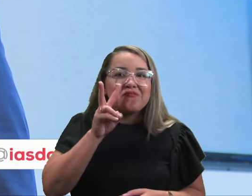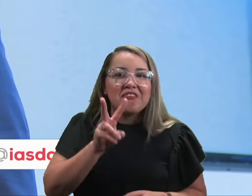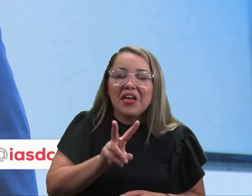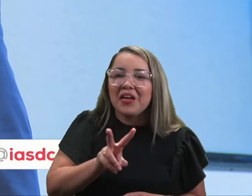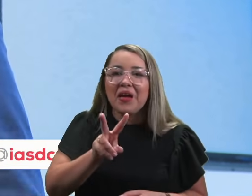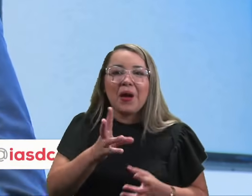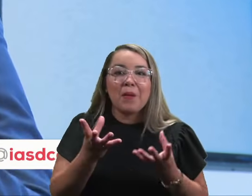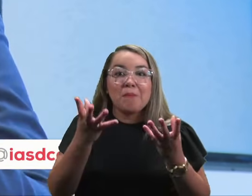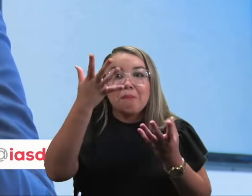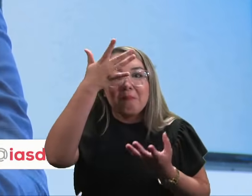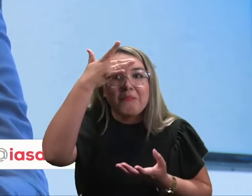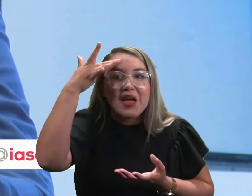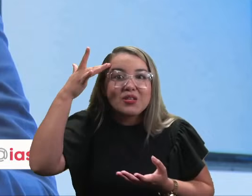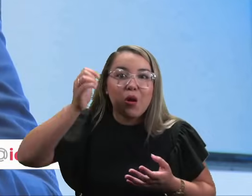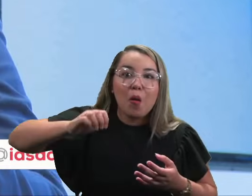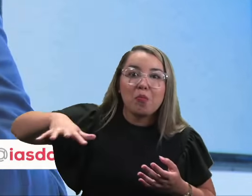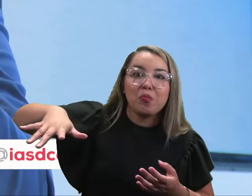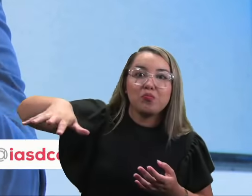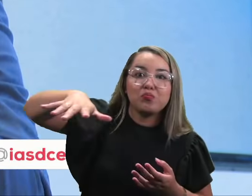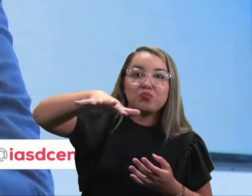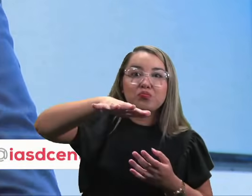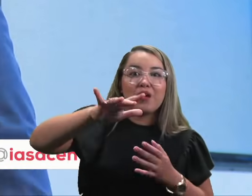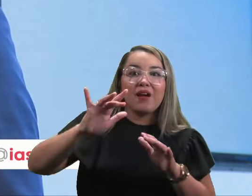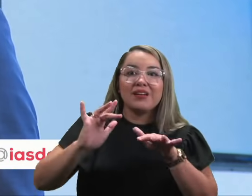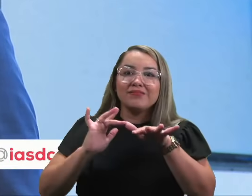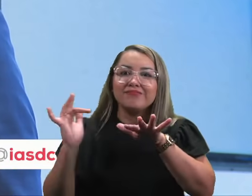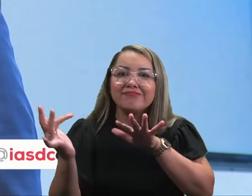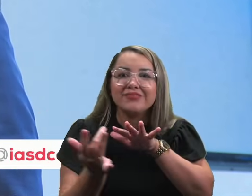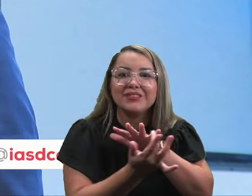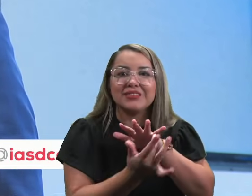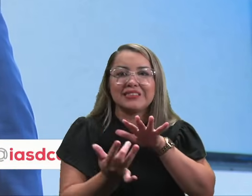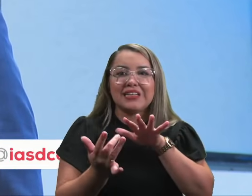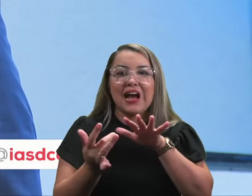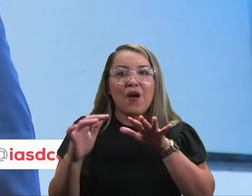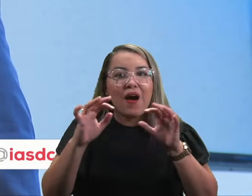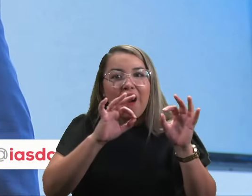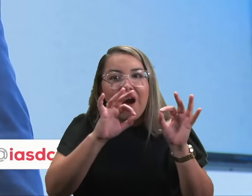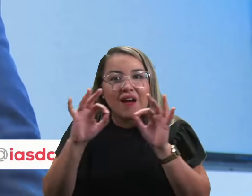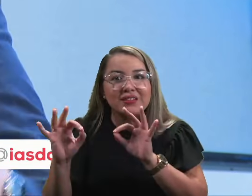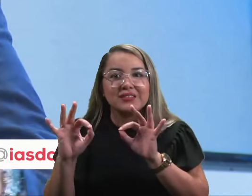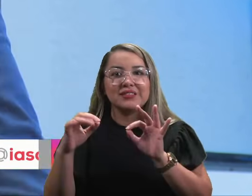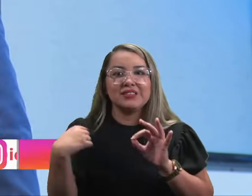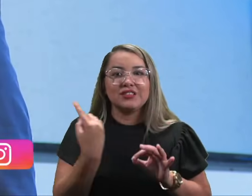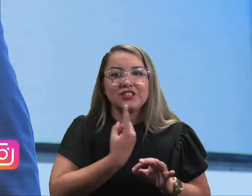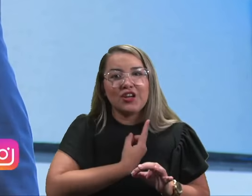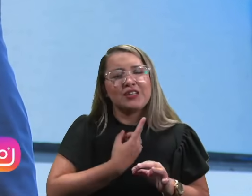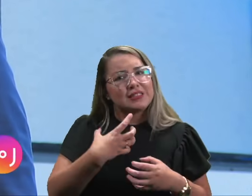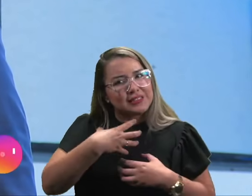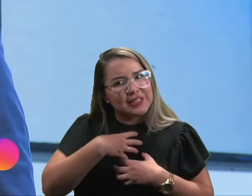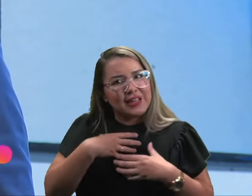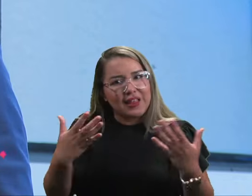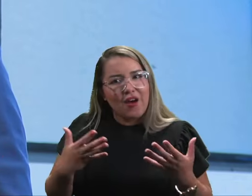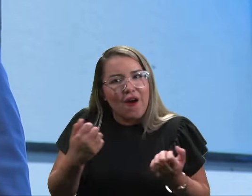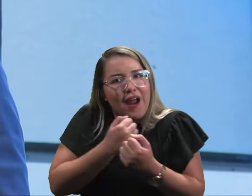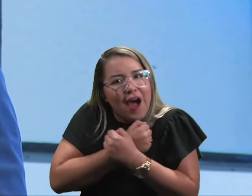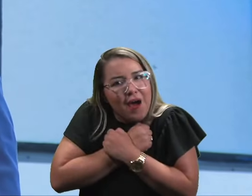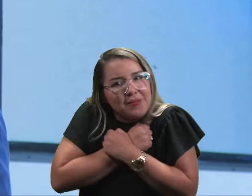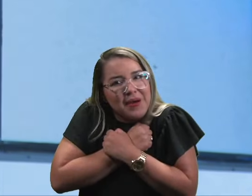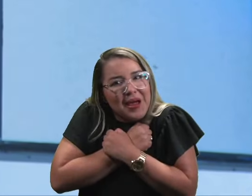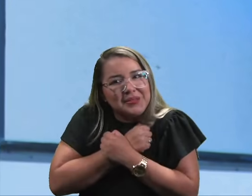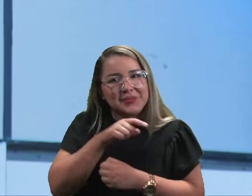inteiro que se consideram nossos membros e são membros aqui da nossa igreja. Sintam-se abraçados por todos nós